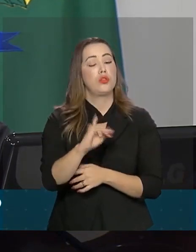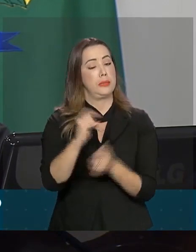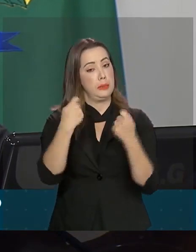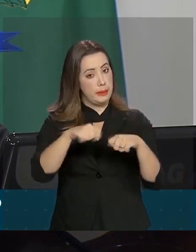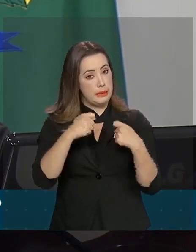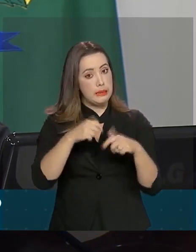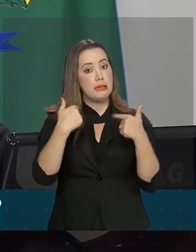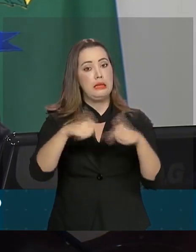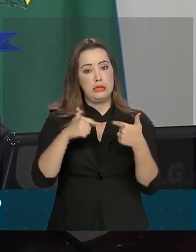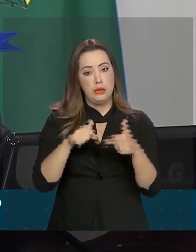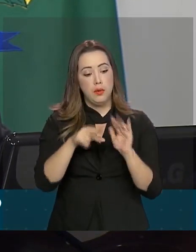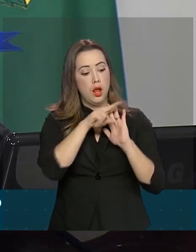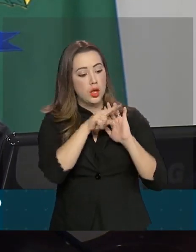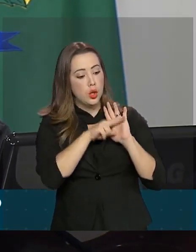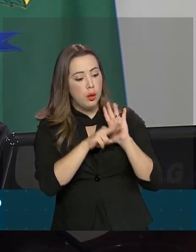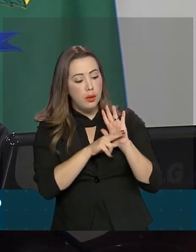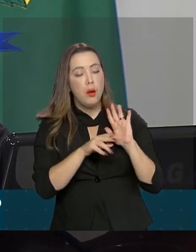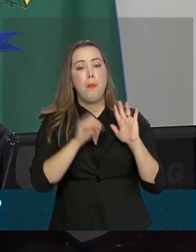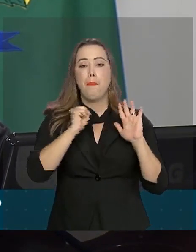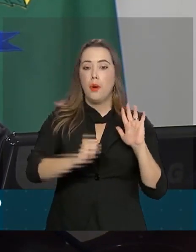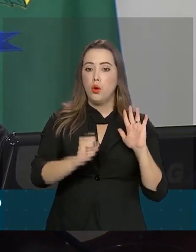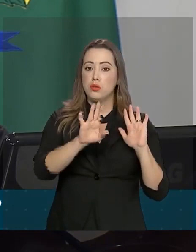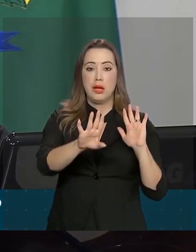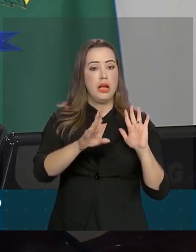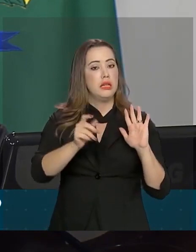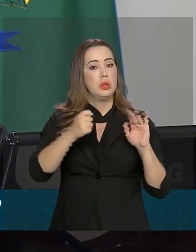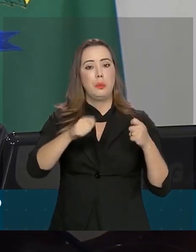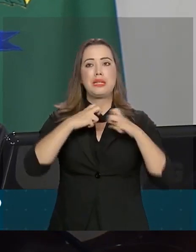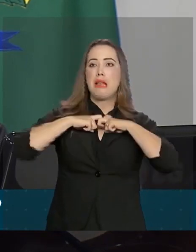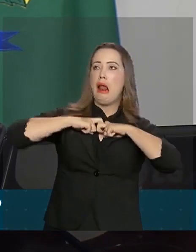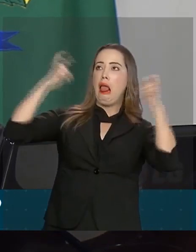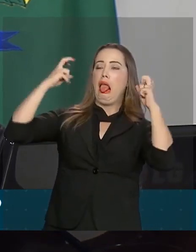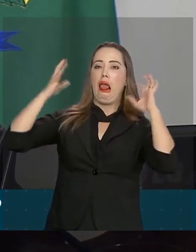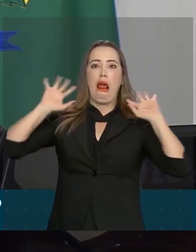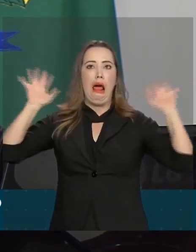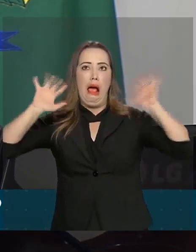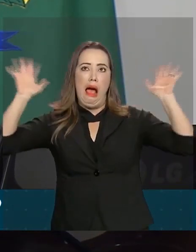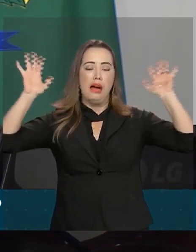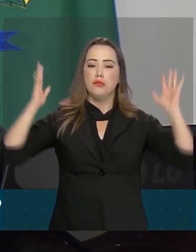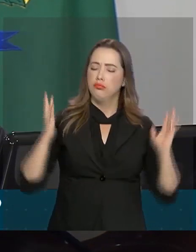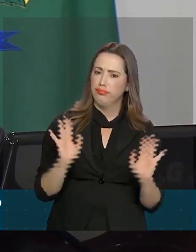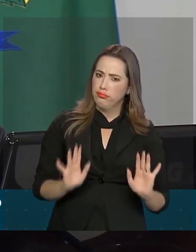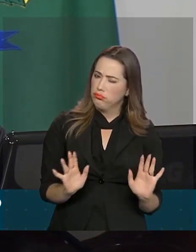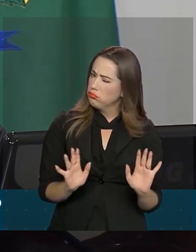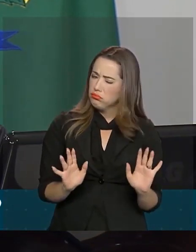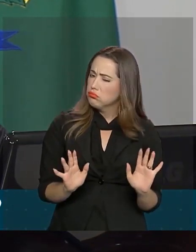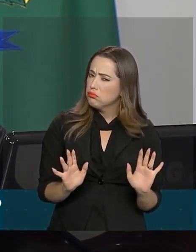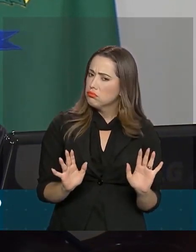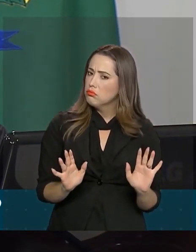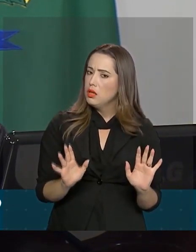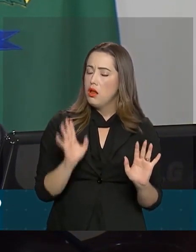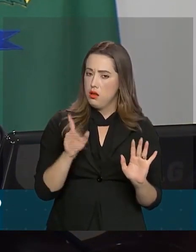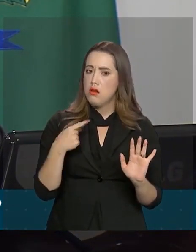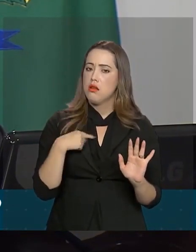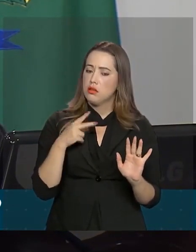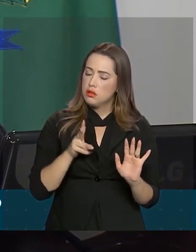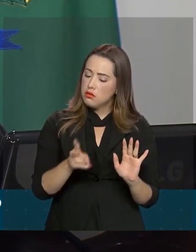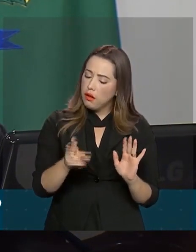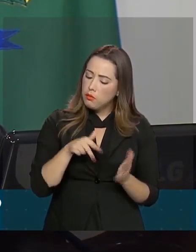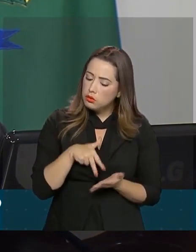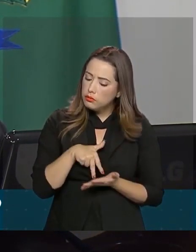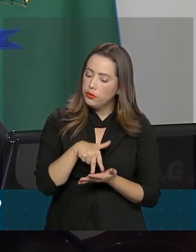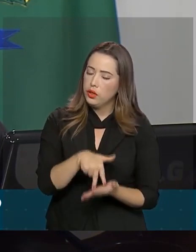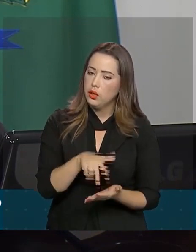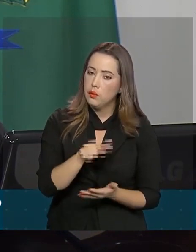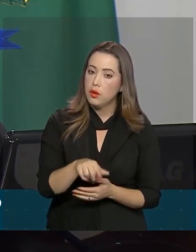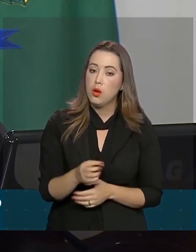necessárias, mas sem histeria. Este é o exemplo que eu procuro dar em todas as ações que eu tenho pela frente. Temos quase